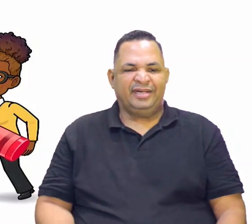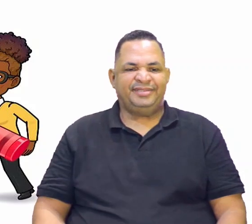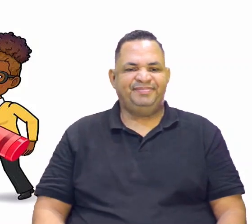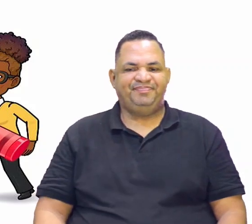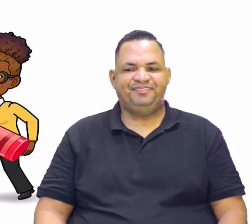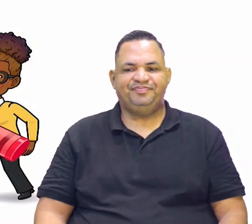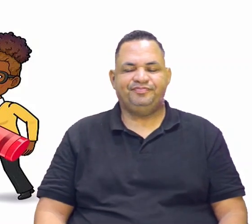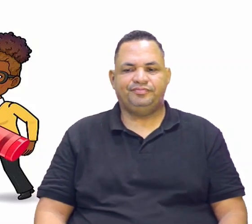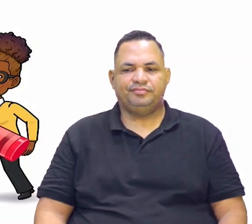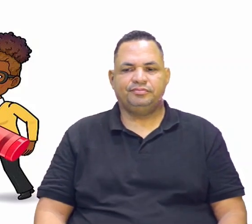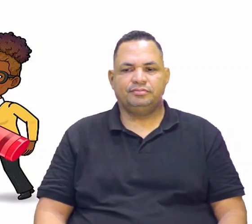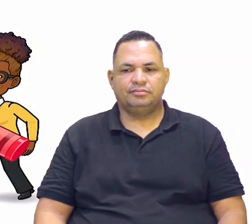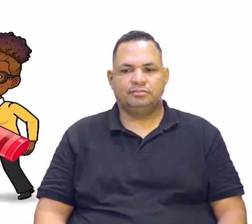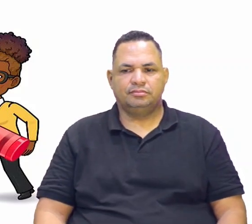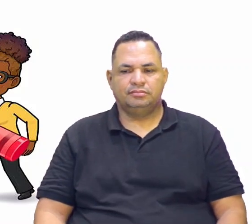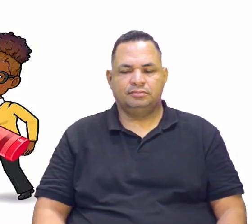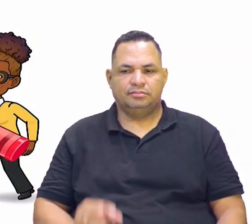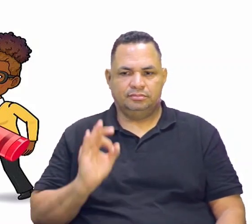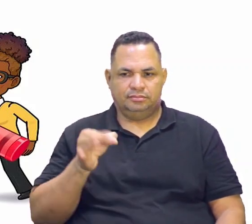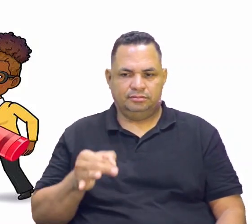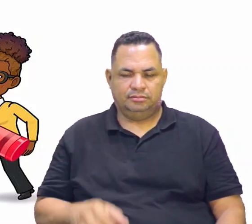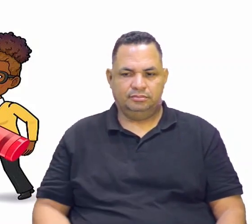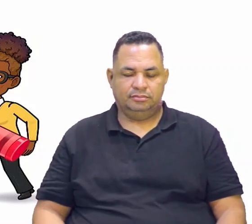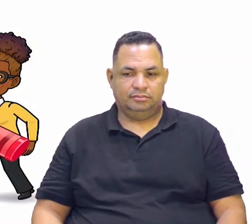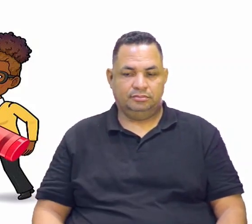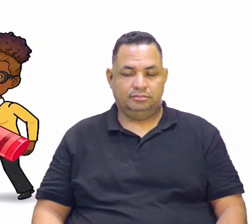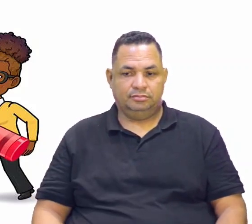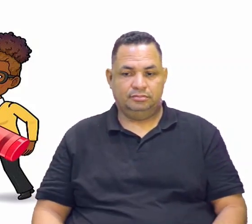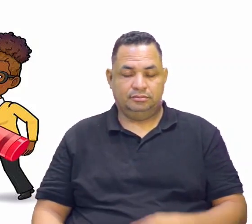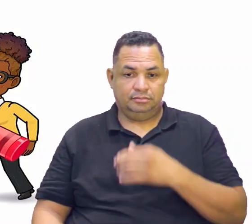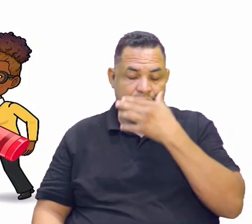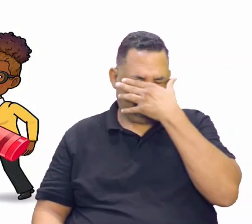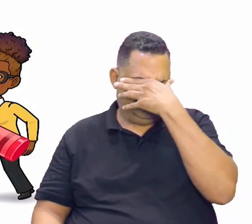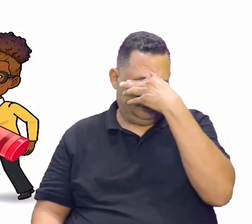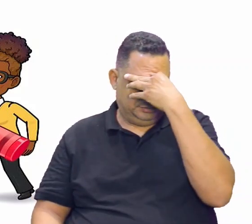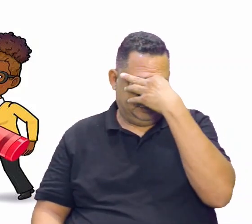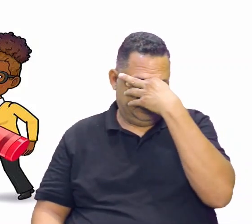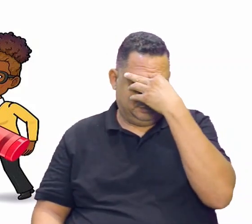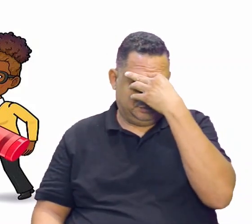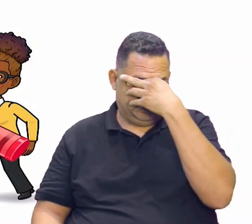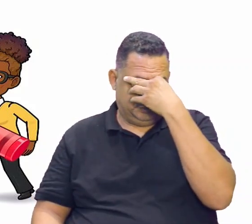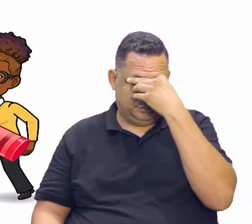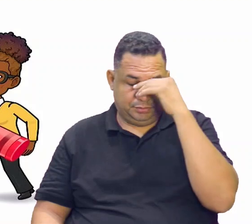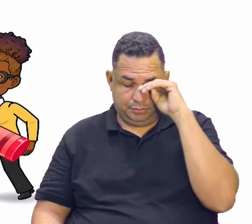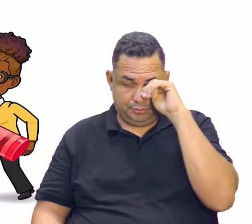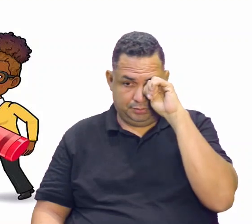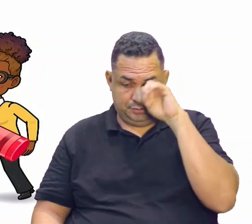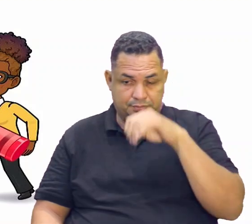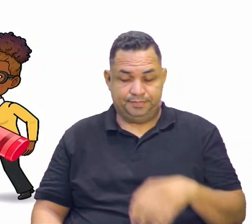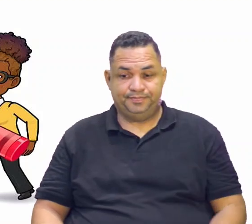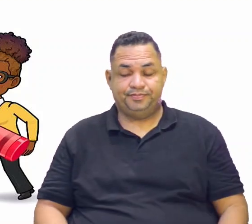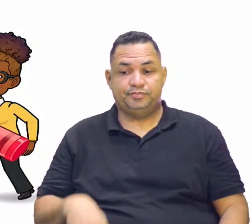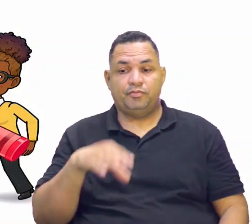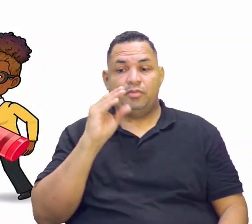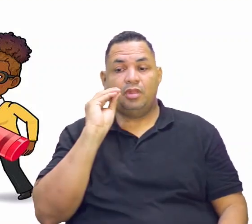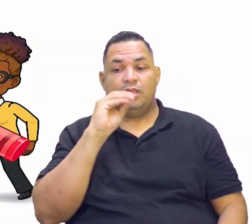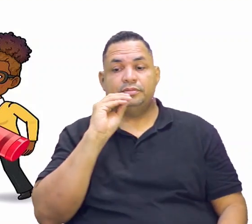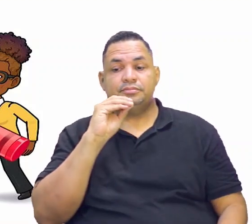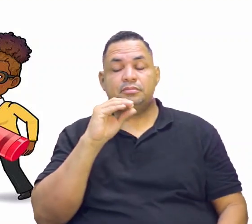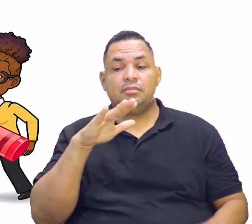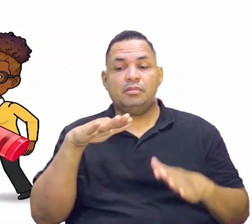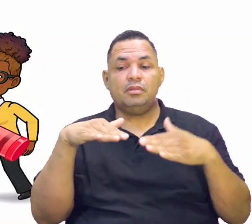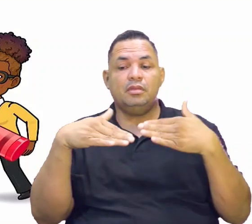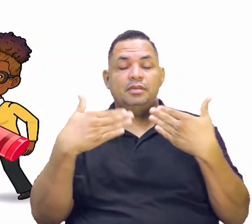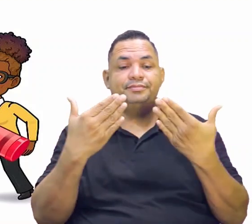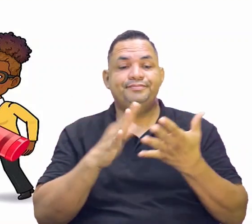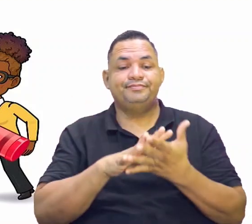ser radical, tá certo? E a questão da fragilidade, porque quando a gente pega uma planta, se a gente tira